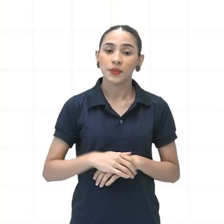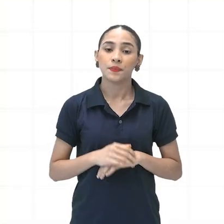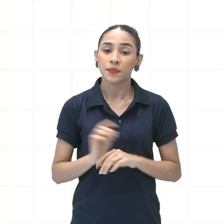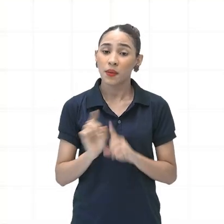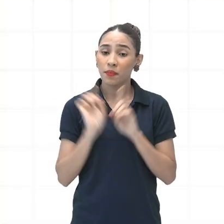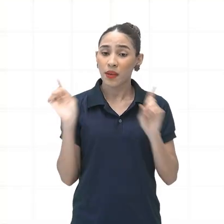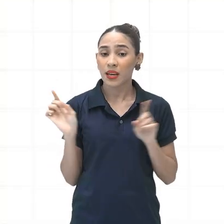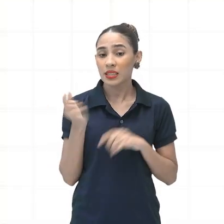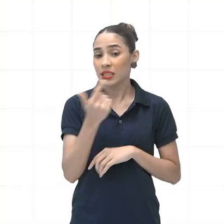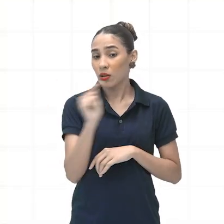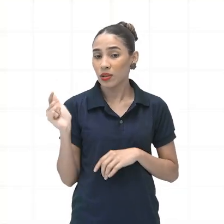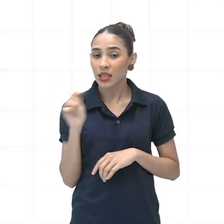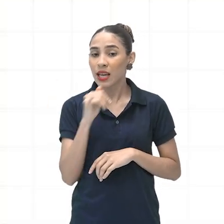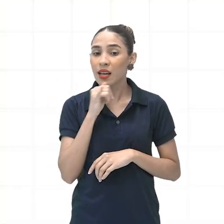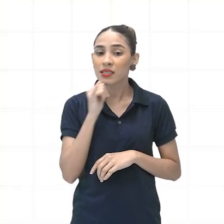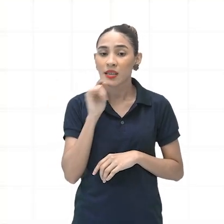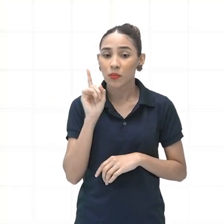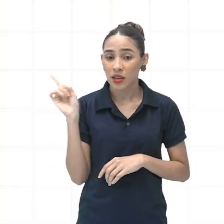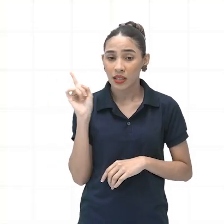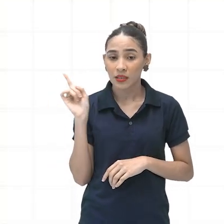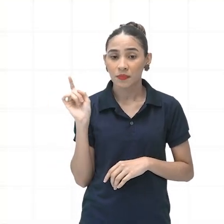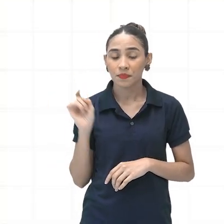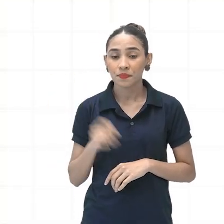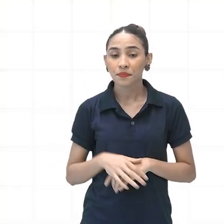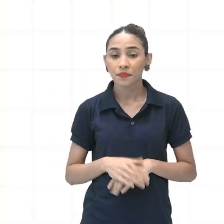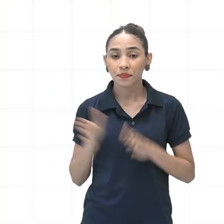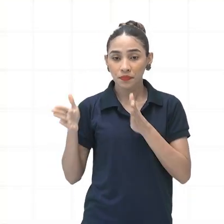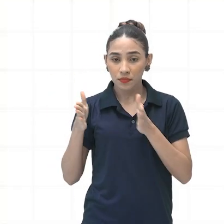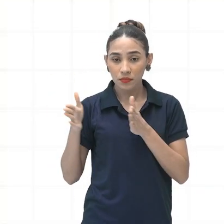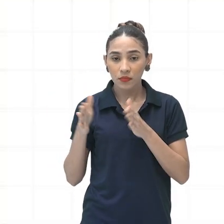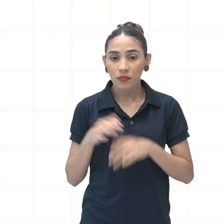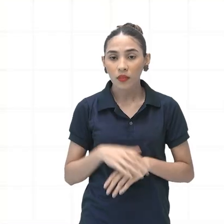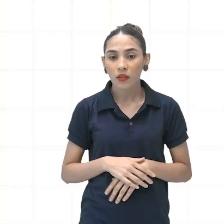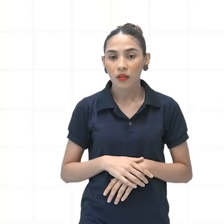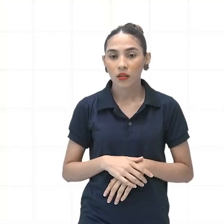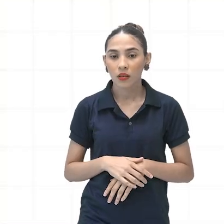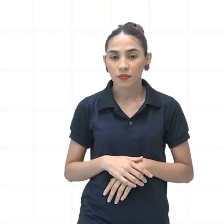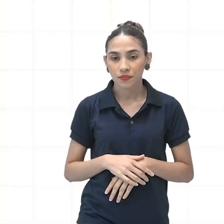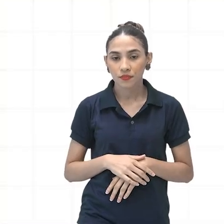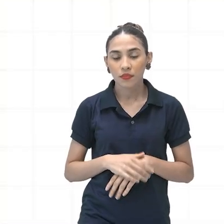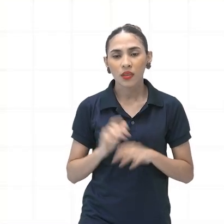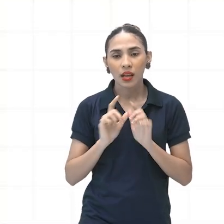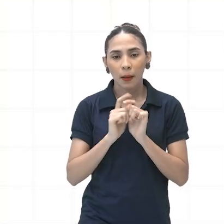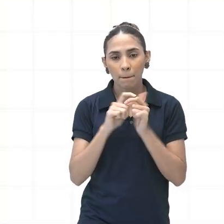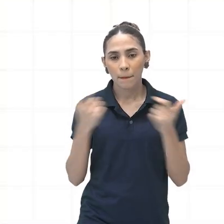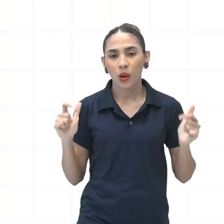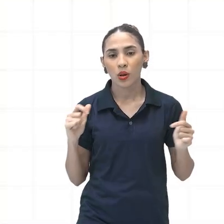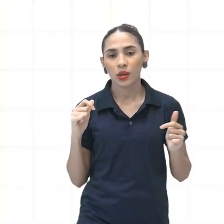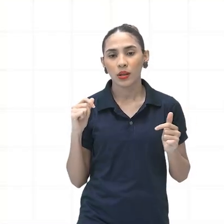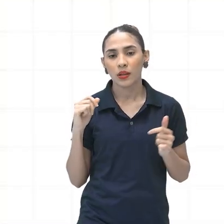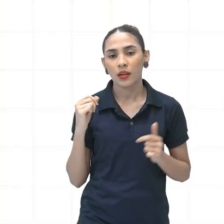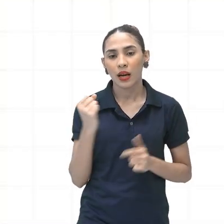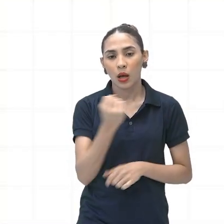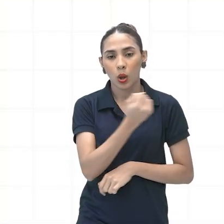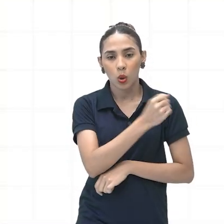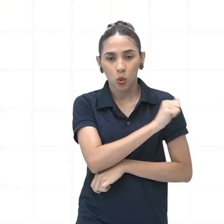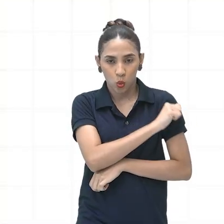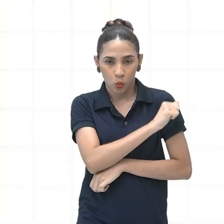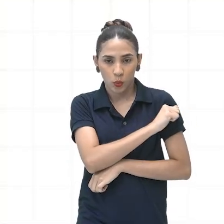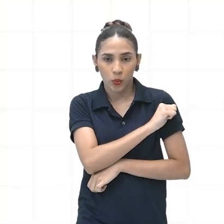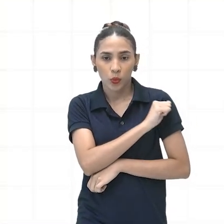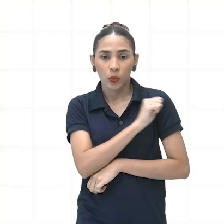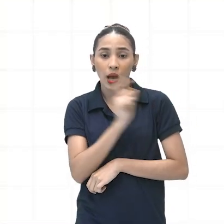Só que não tem ninguém aqui, ó. Observe que não tem ninguém nesse gráfico. A maioria dos valores estão aqui, mas a gente